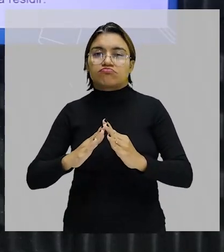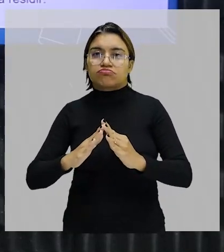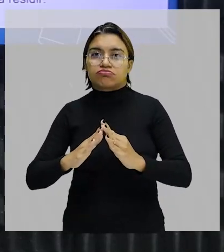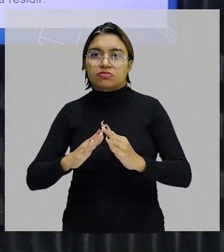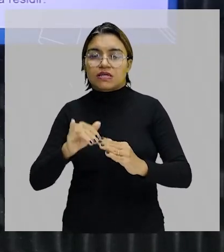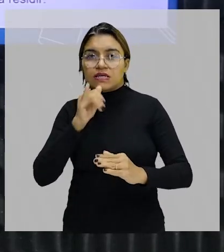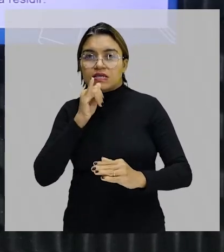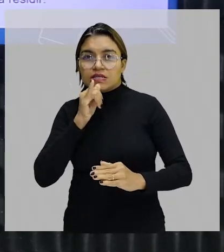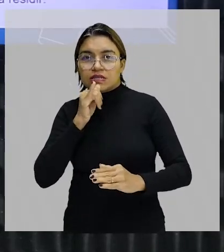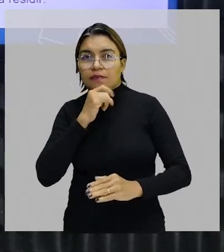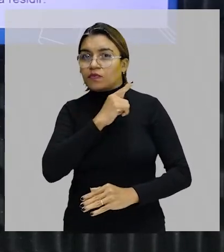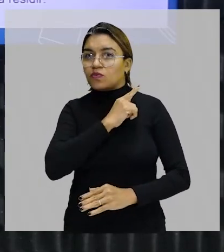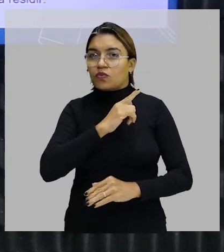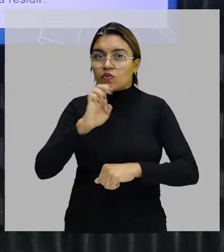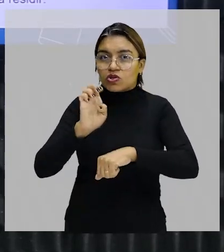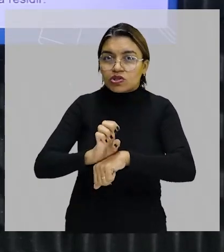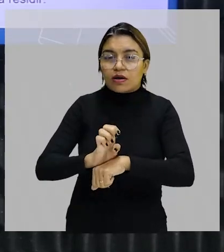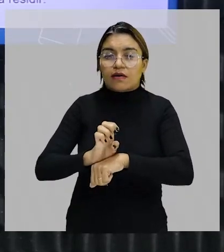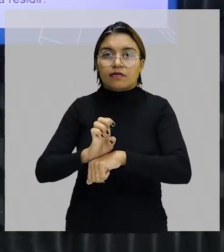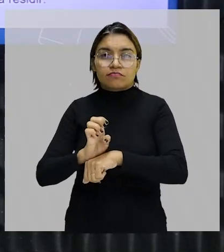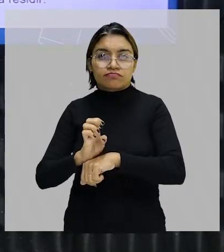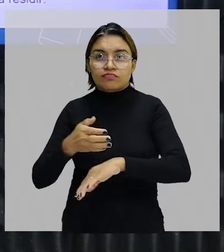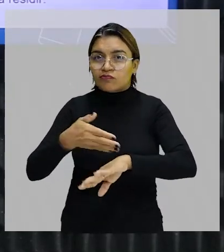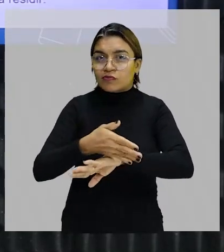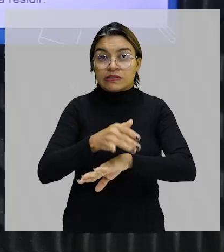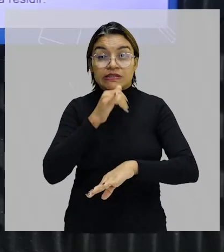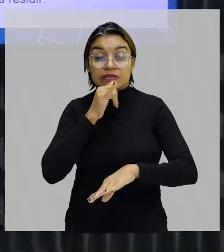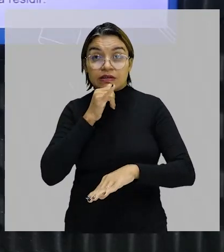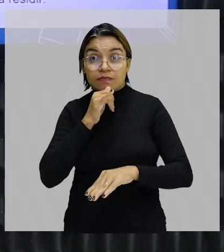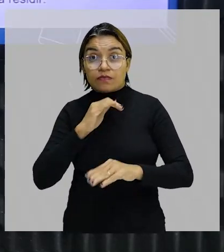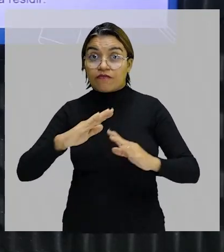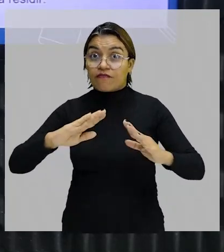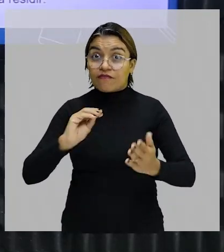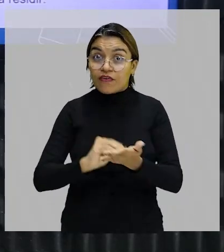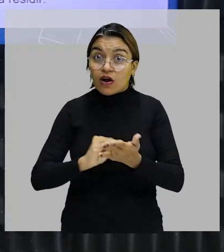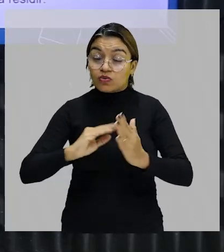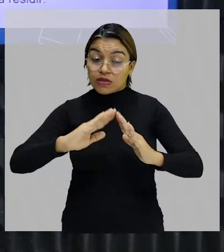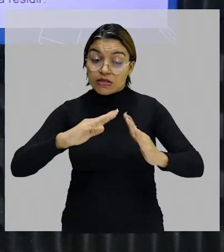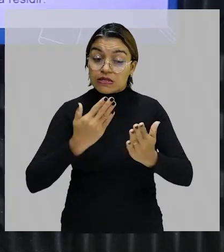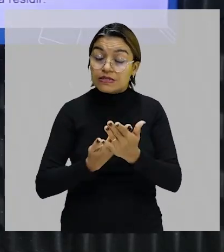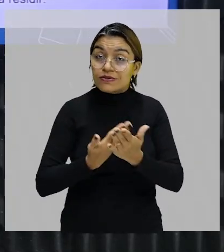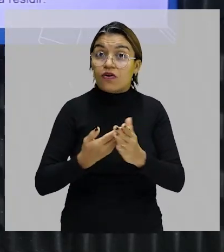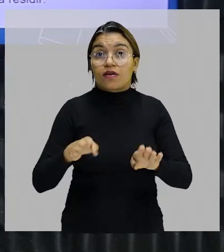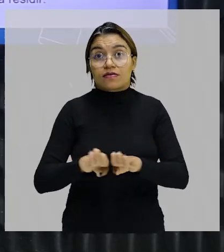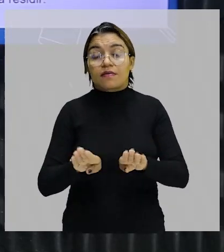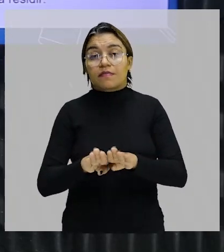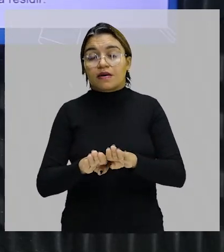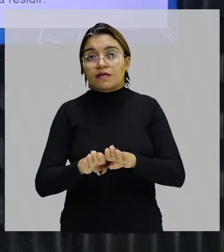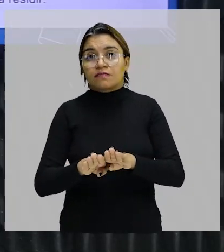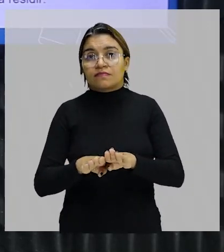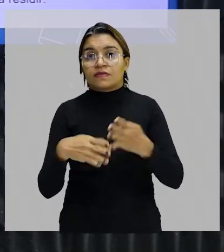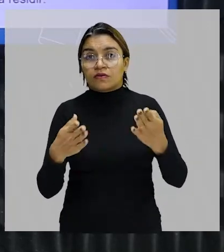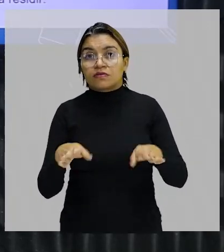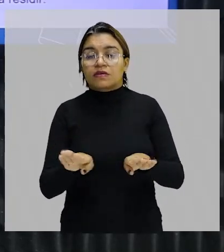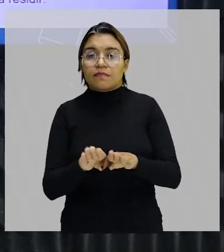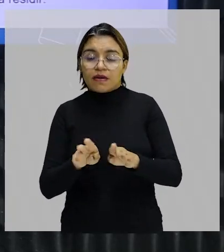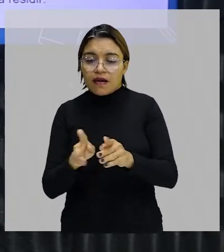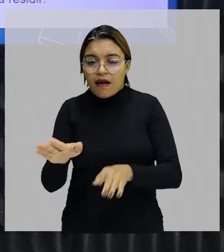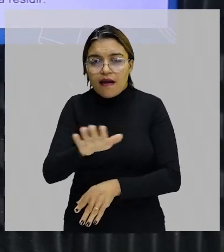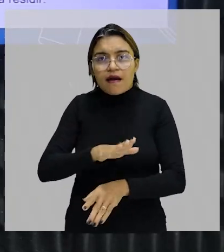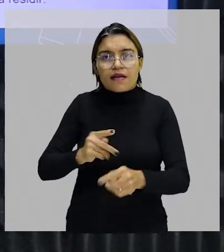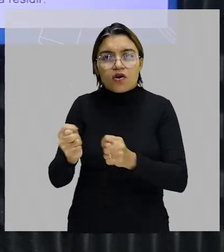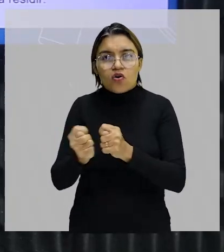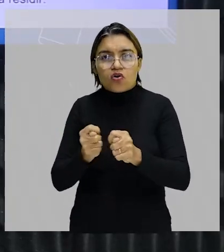a presença do Estado, sem escola, e por consequência, são áreas que vão se desenvolver com grande desigualdade econômica,